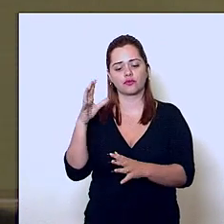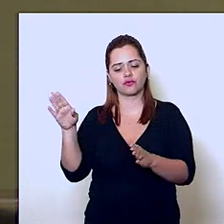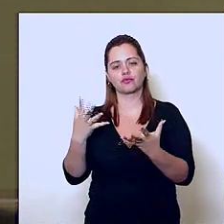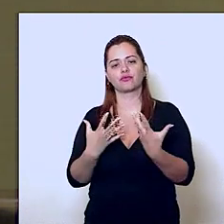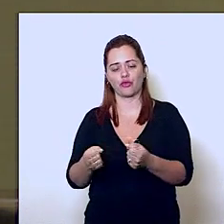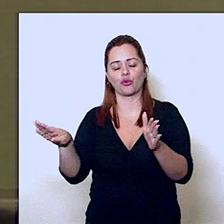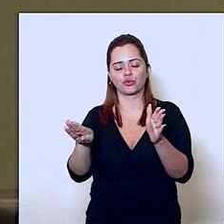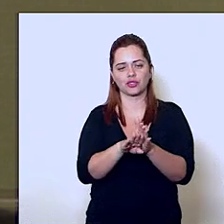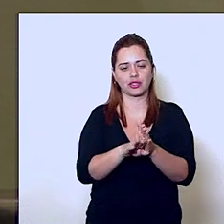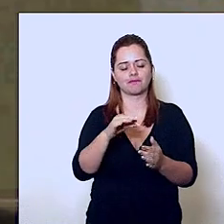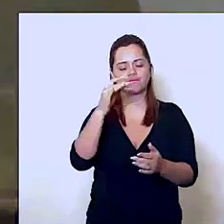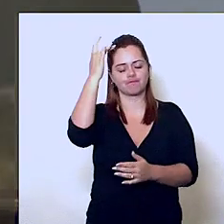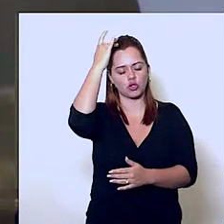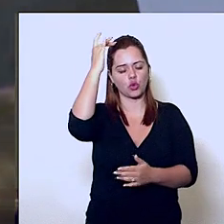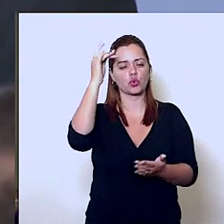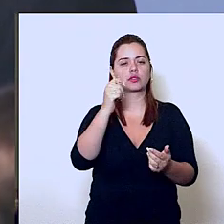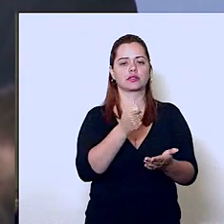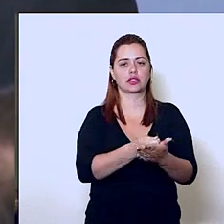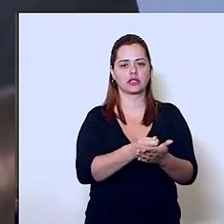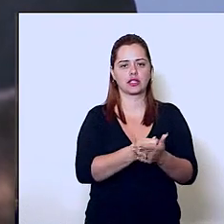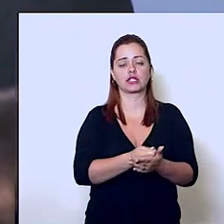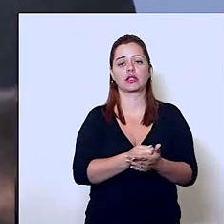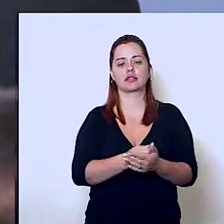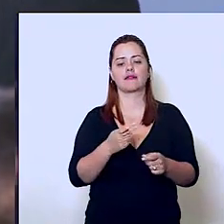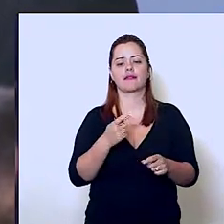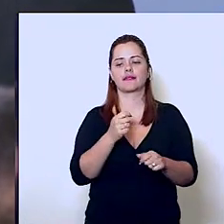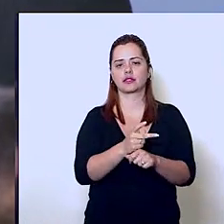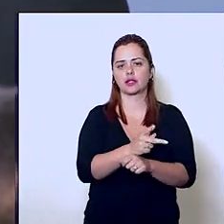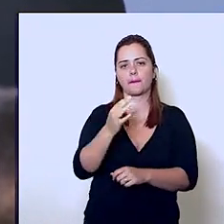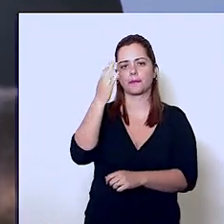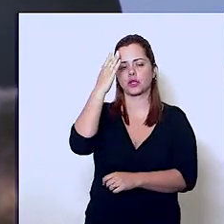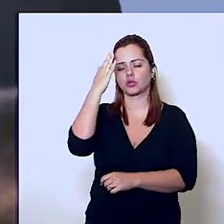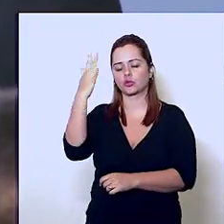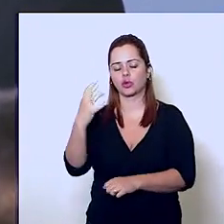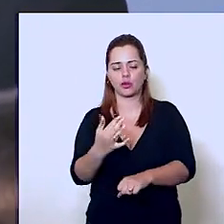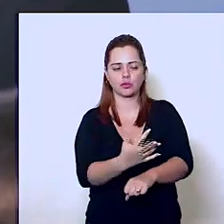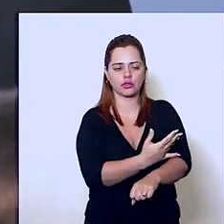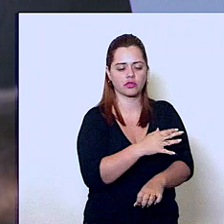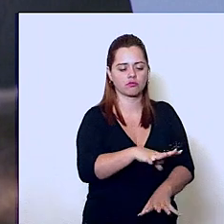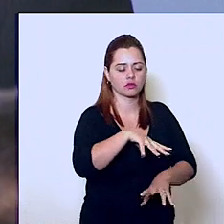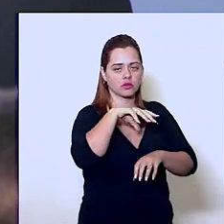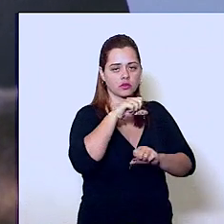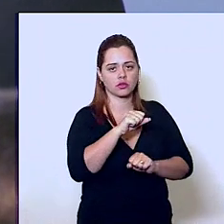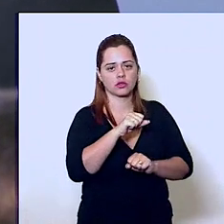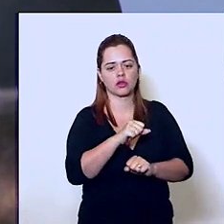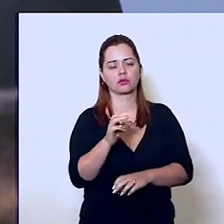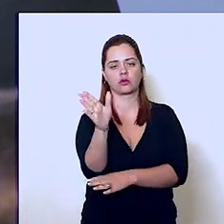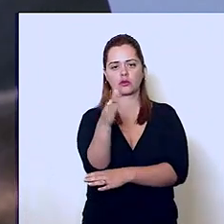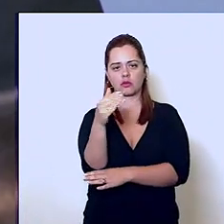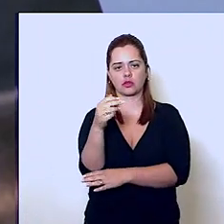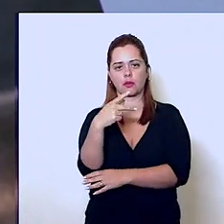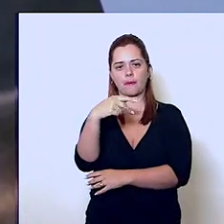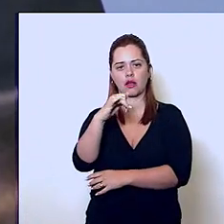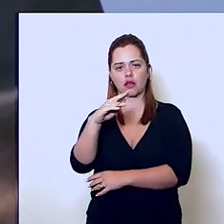que esse foi sempre o sonho, a motivação e a grande inspiração do embaixador Paulo de Tarso em toda a sua